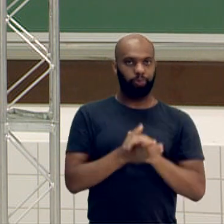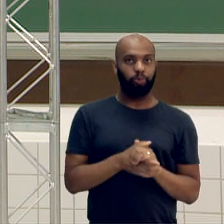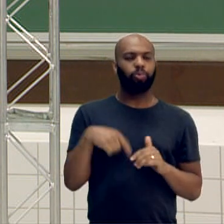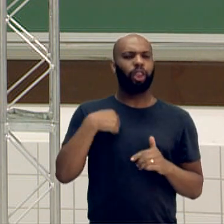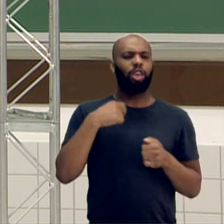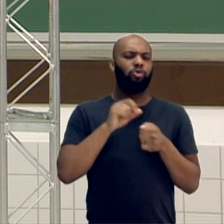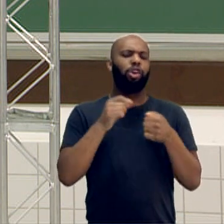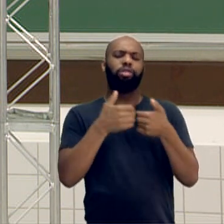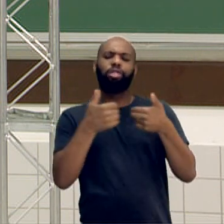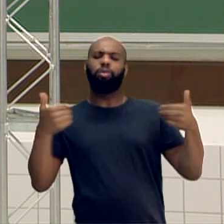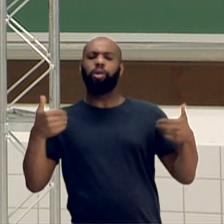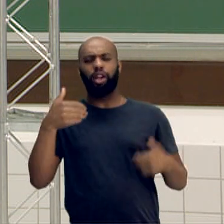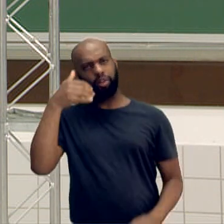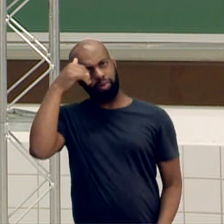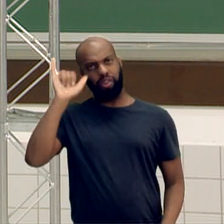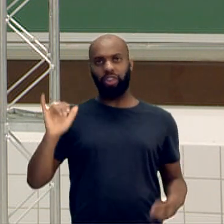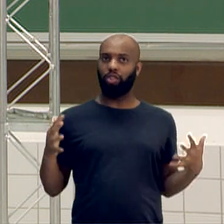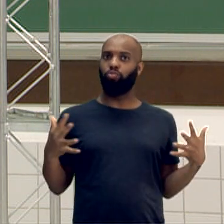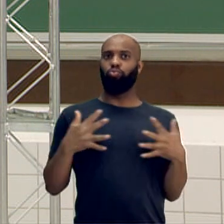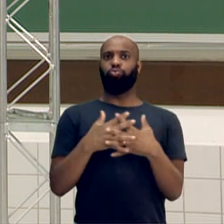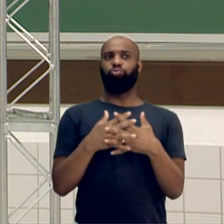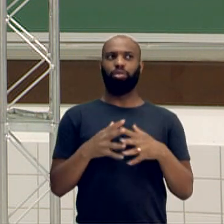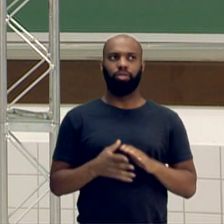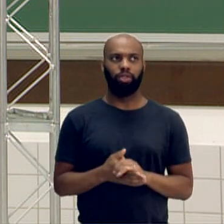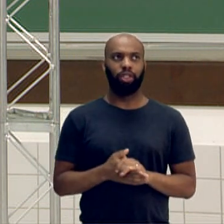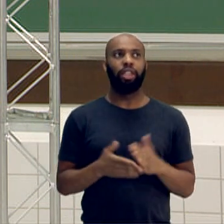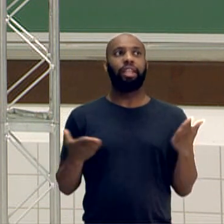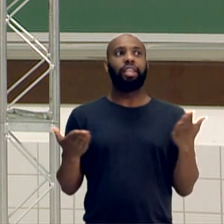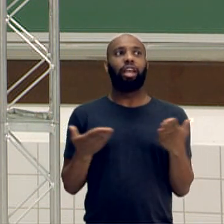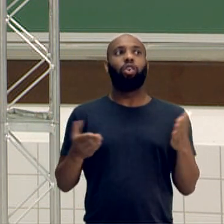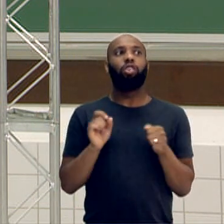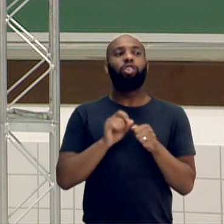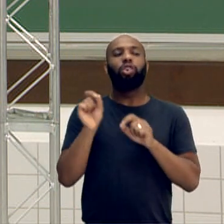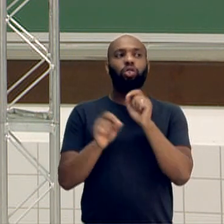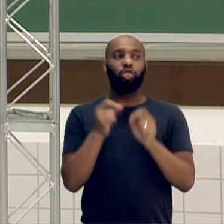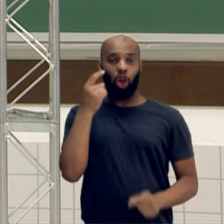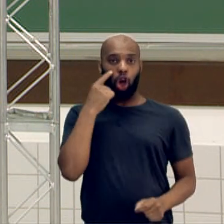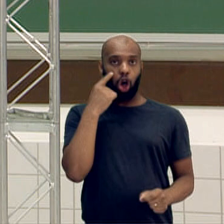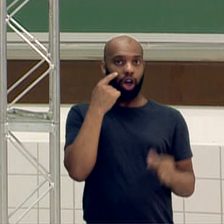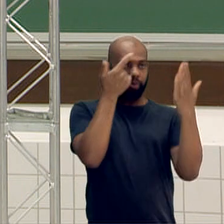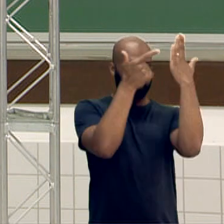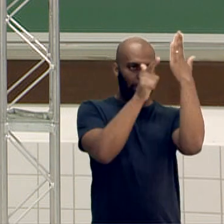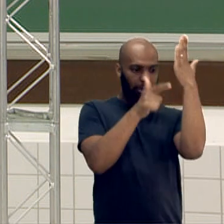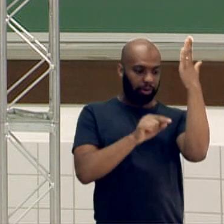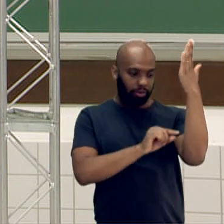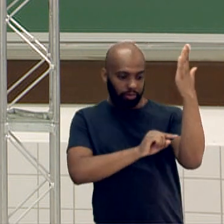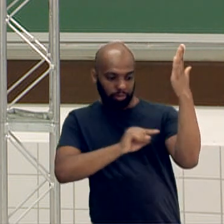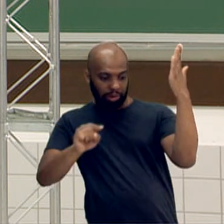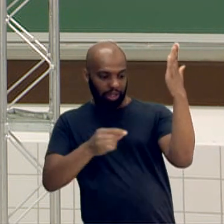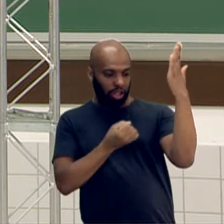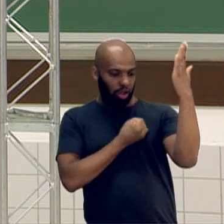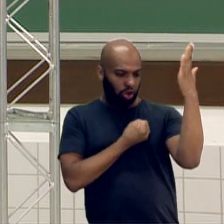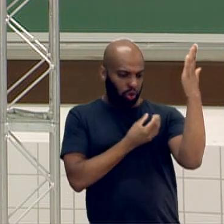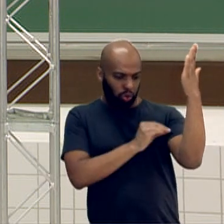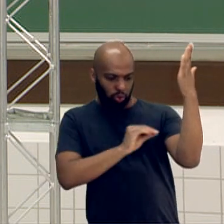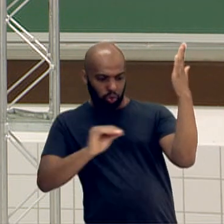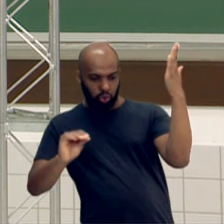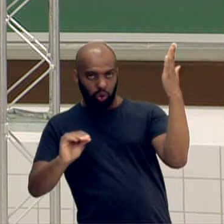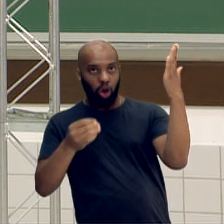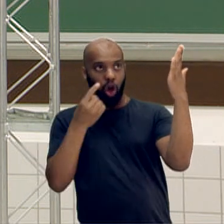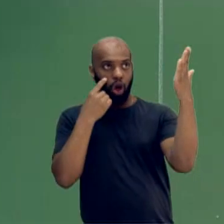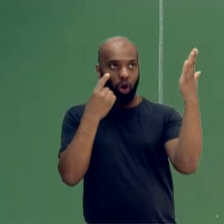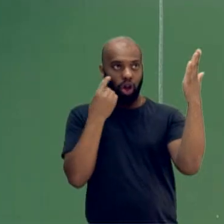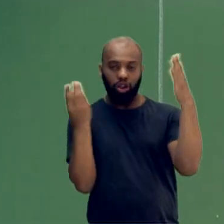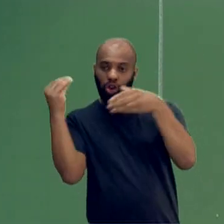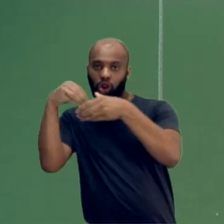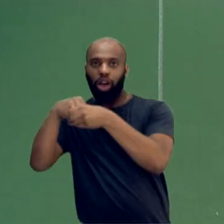que você não se perca, tá bom? E nós vamos então trocar o nosso radicando pelos fatores primos encontrados. Observe lá